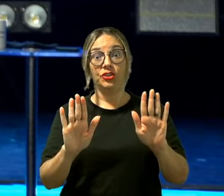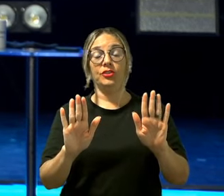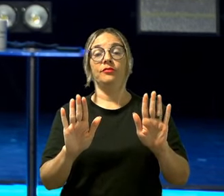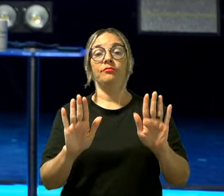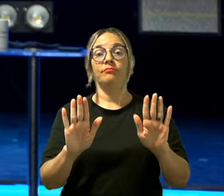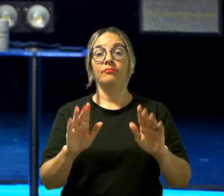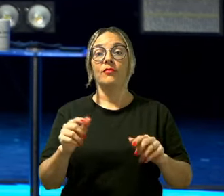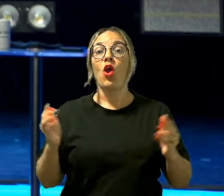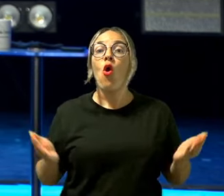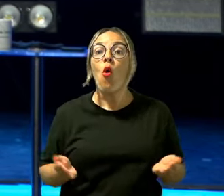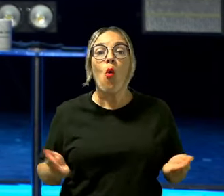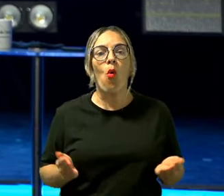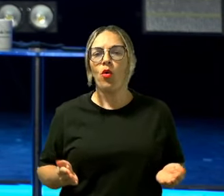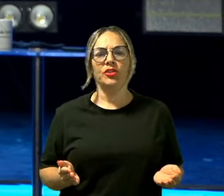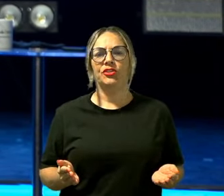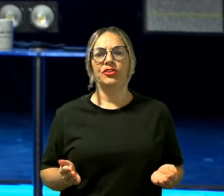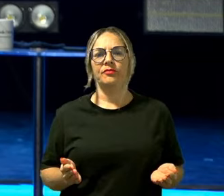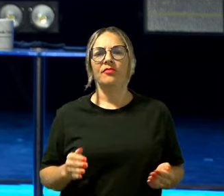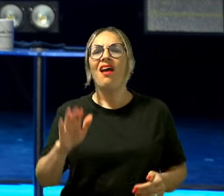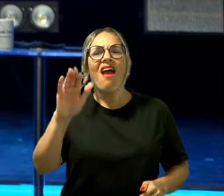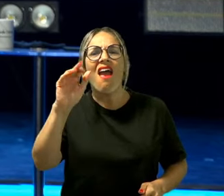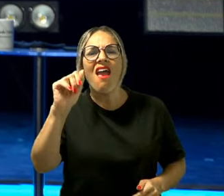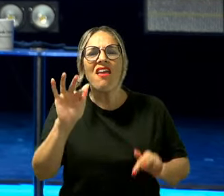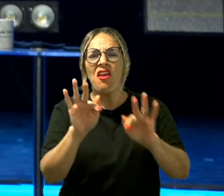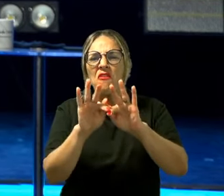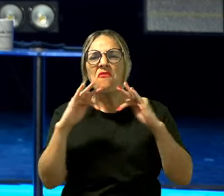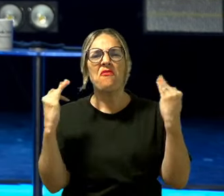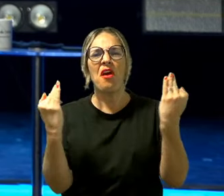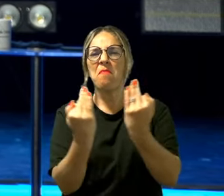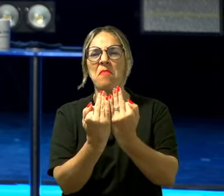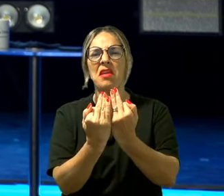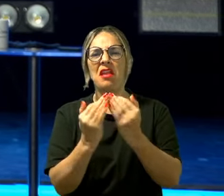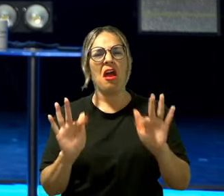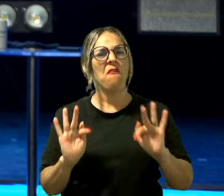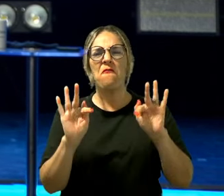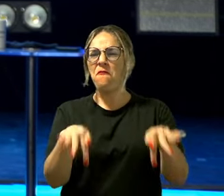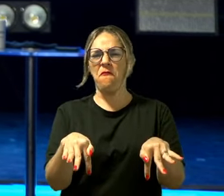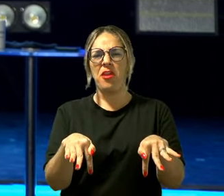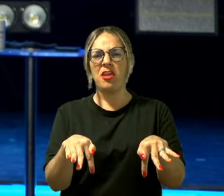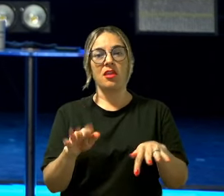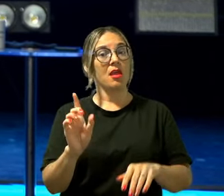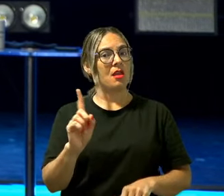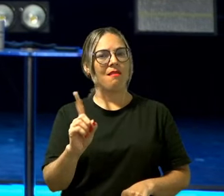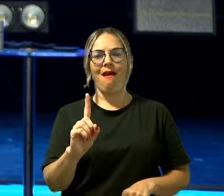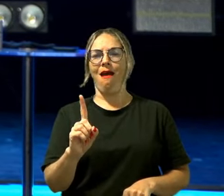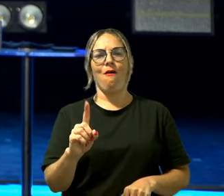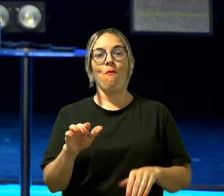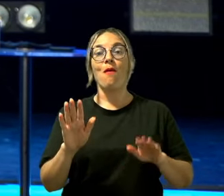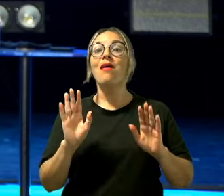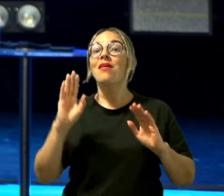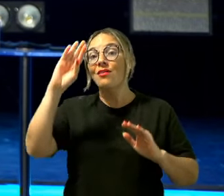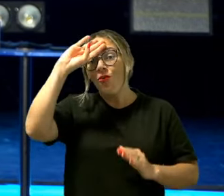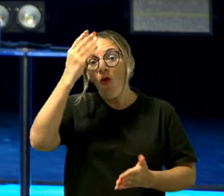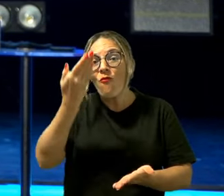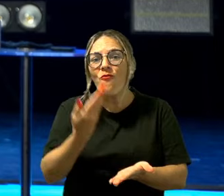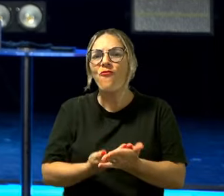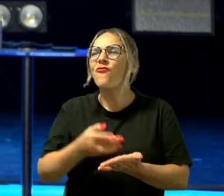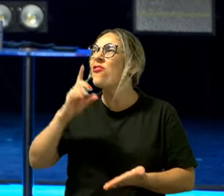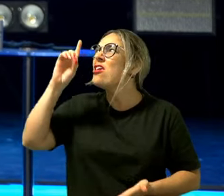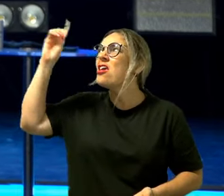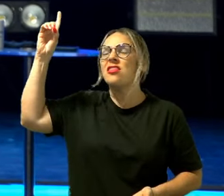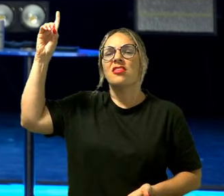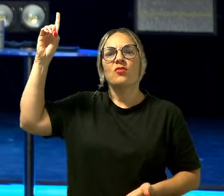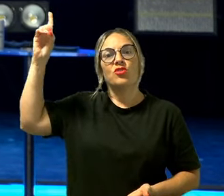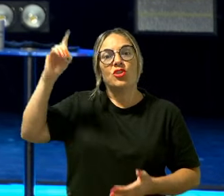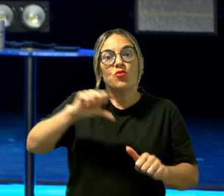faraós de hoje estão falando: ei, as famílias estão se desfazendo, mas Deus está dizendo: ei, confia, eu vou mudar esse cenário